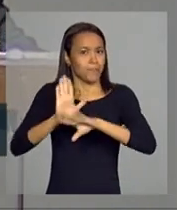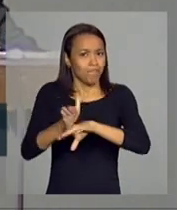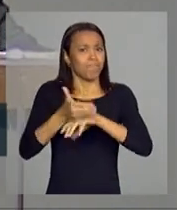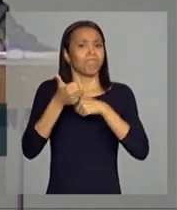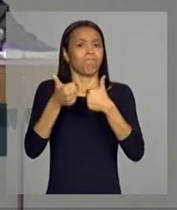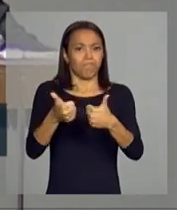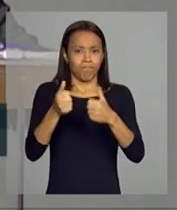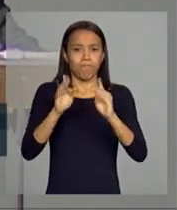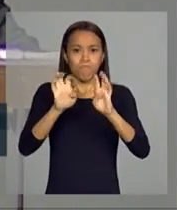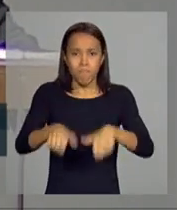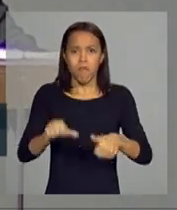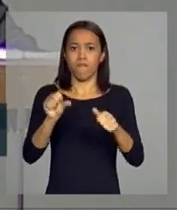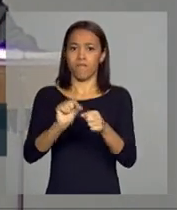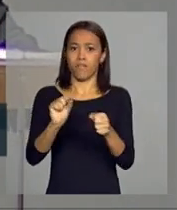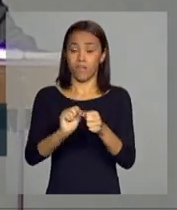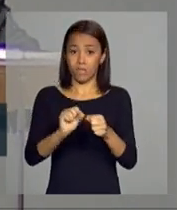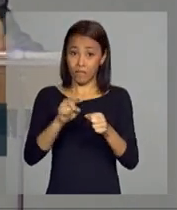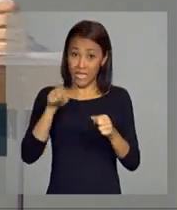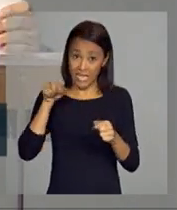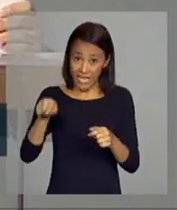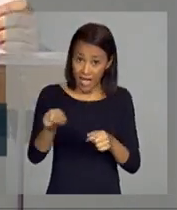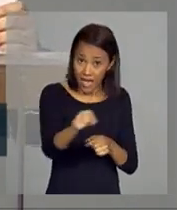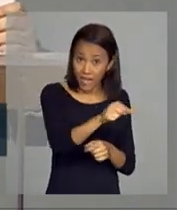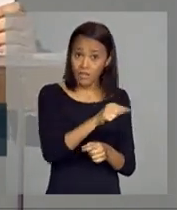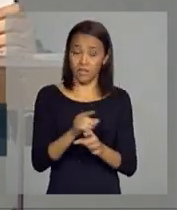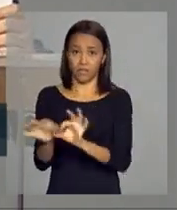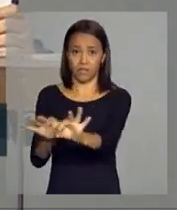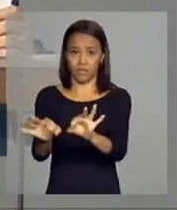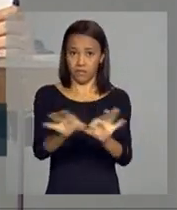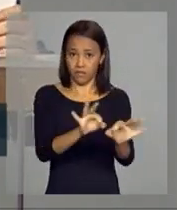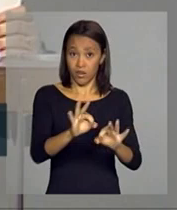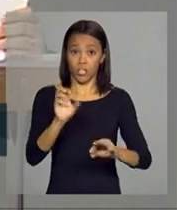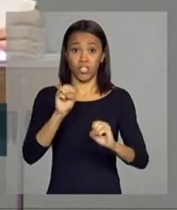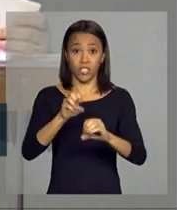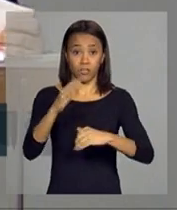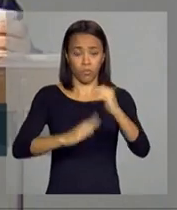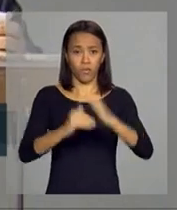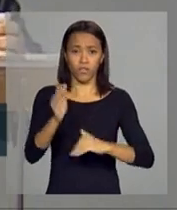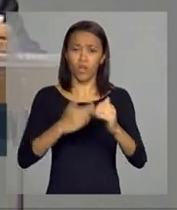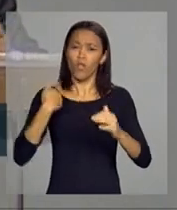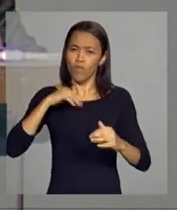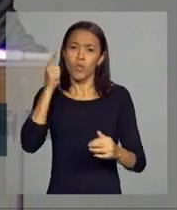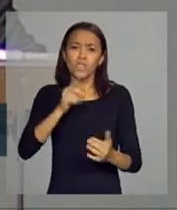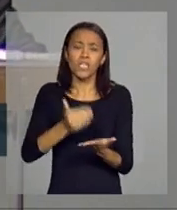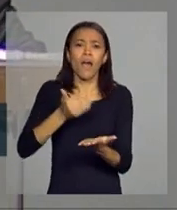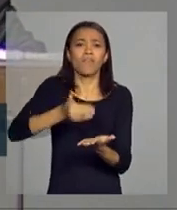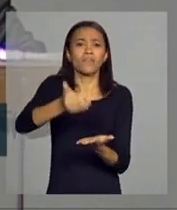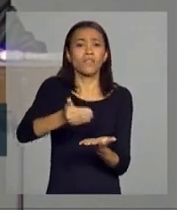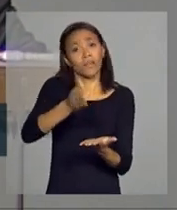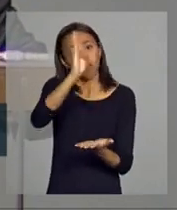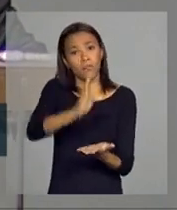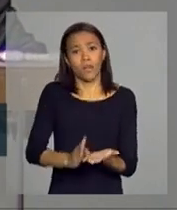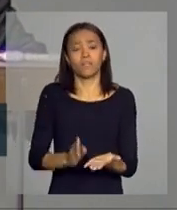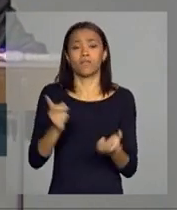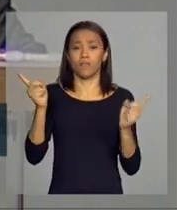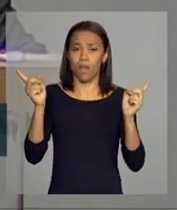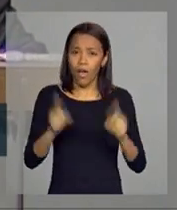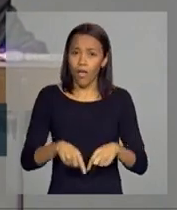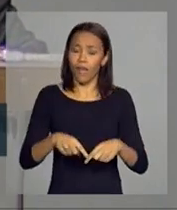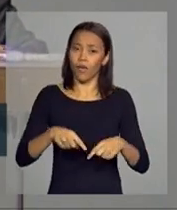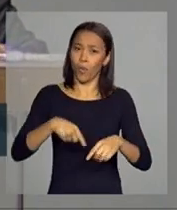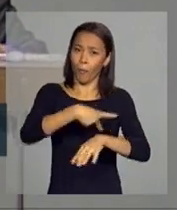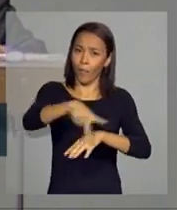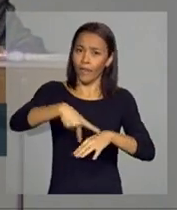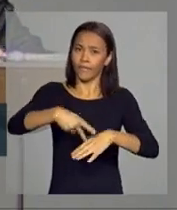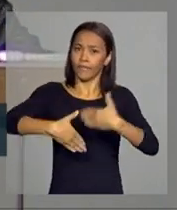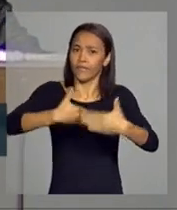partir dessas ações de educação profissional, nós vamos conseguir avançar e fazer com que o Brasil se torne uma nação desenvolvida